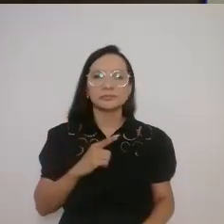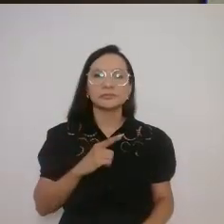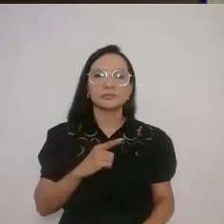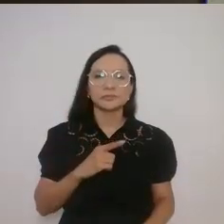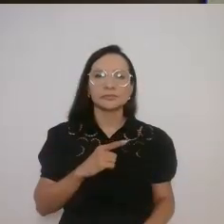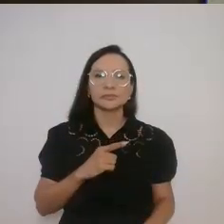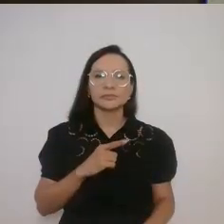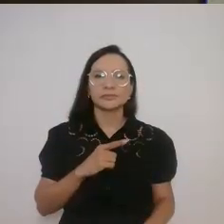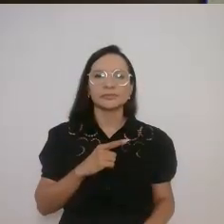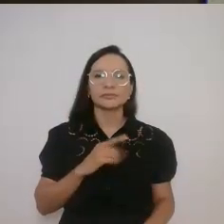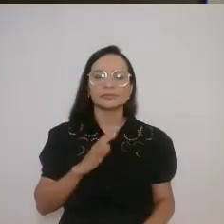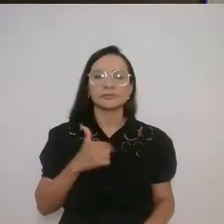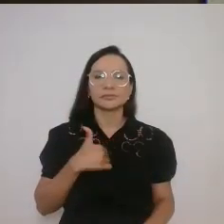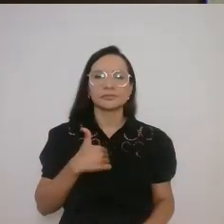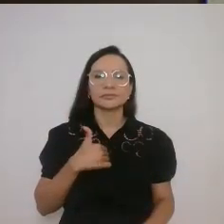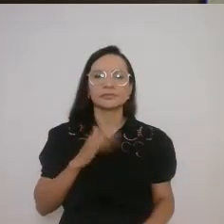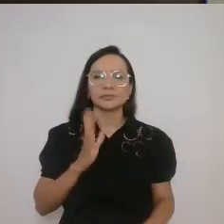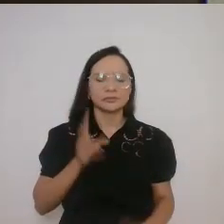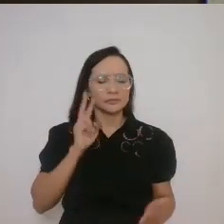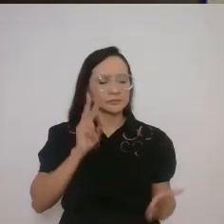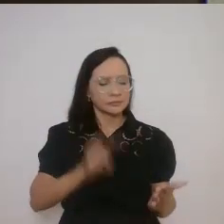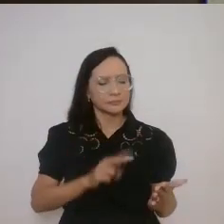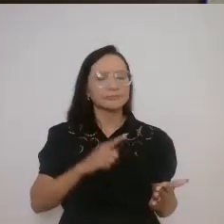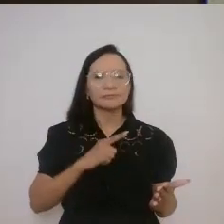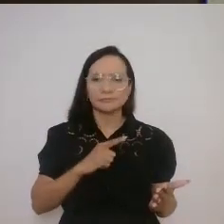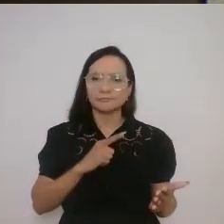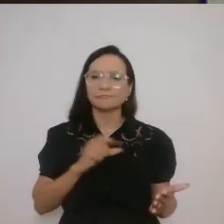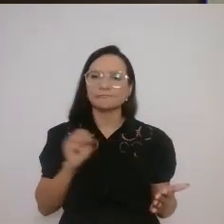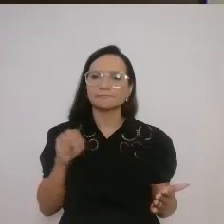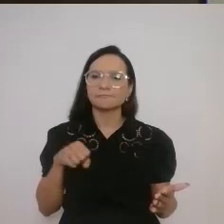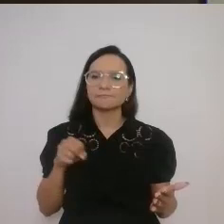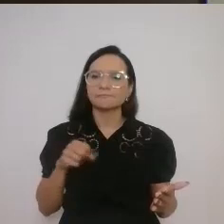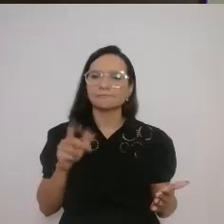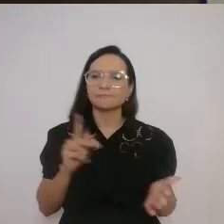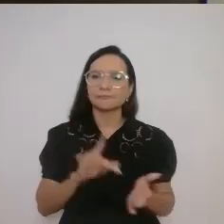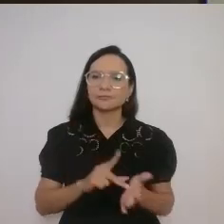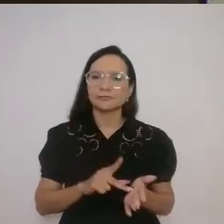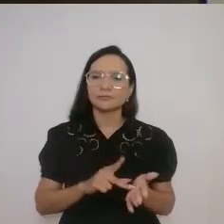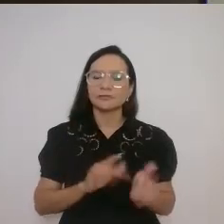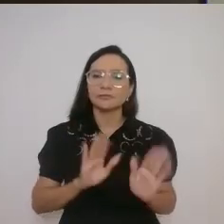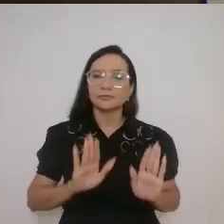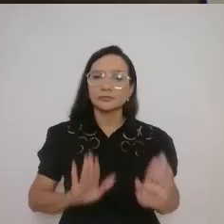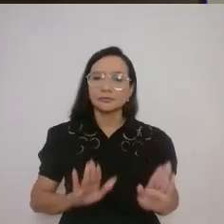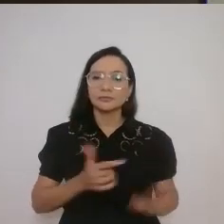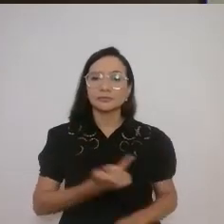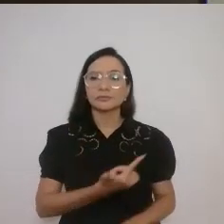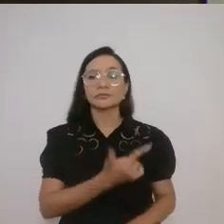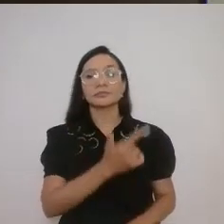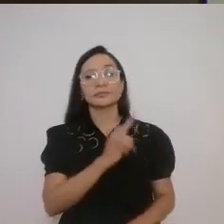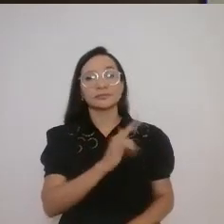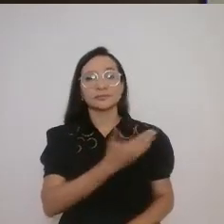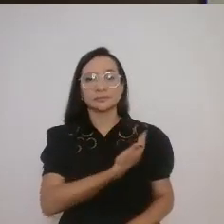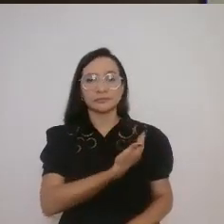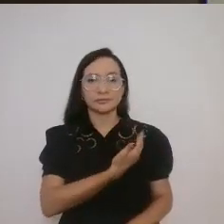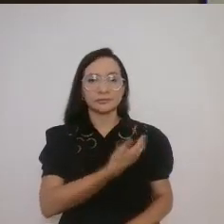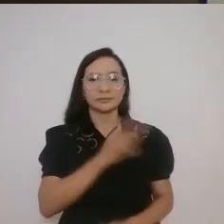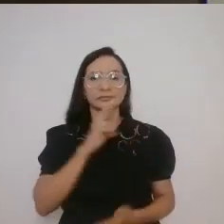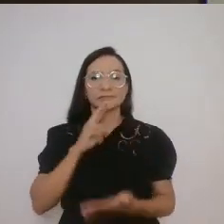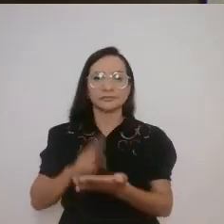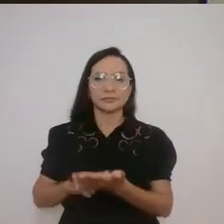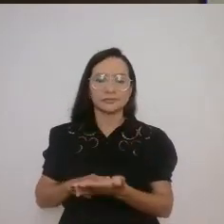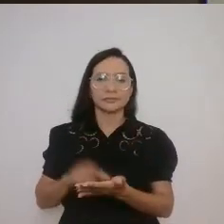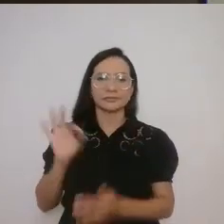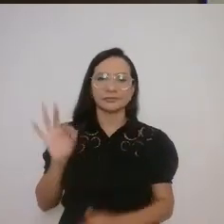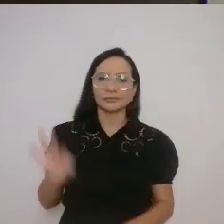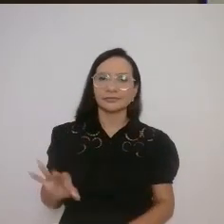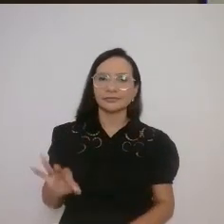como eu já verifiquei. Mas o colega pode entender que a outra resposta que é a certa. E